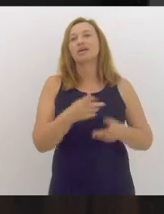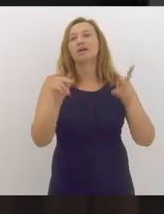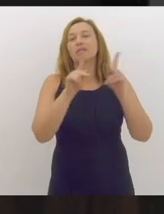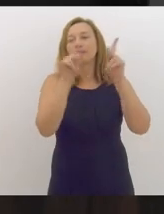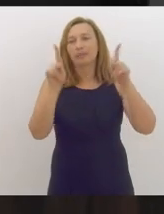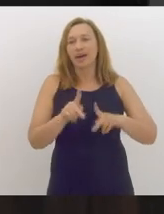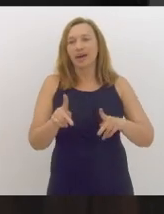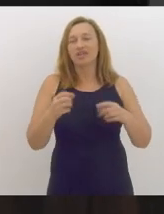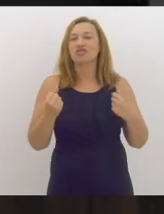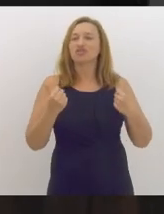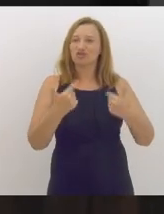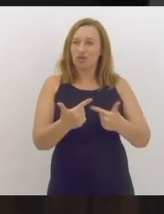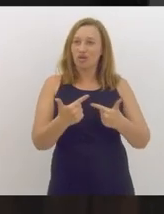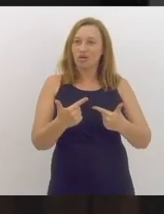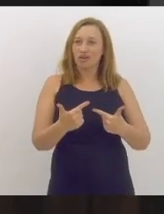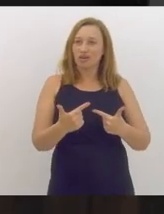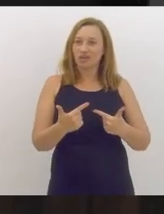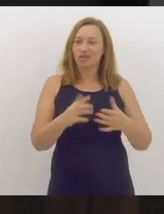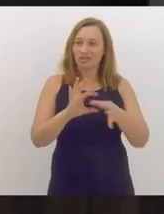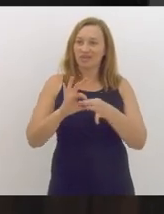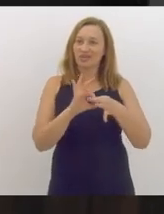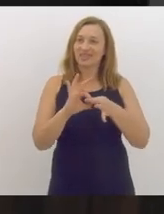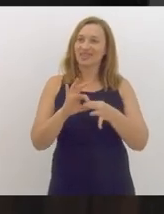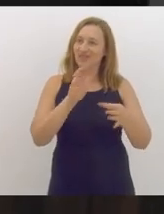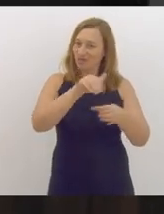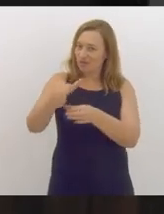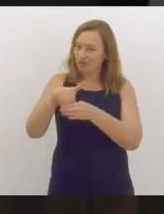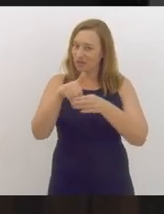harmonia e muitos votos.